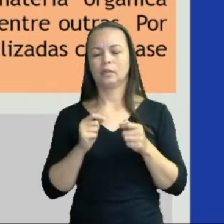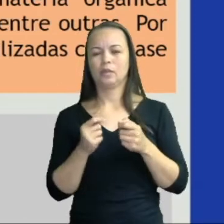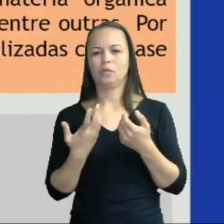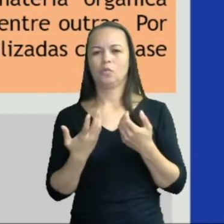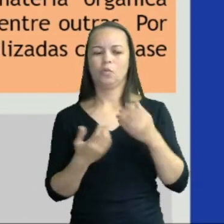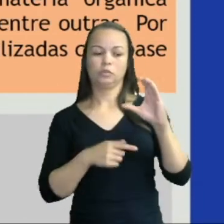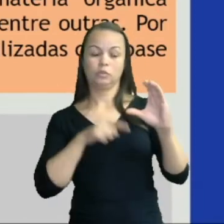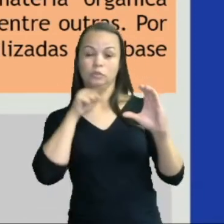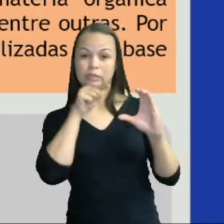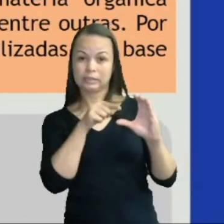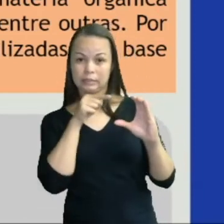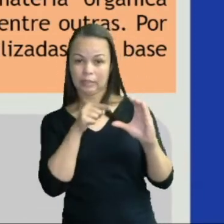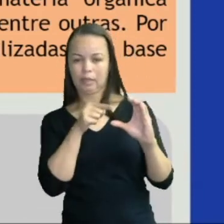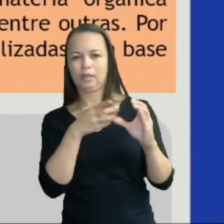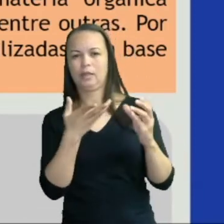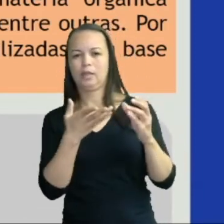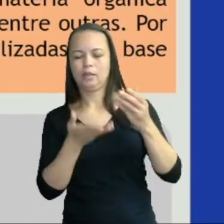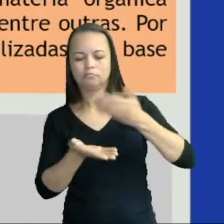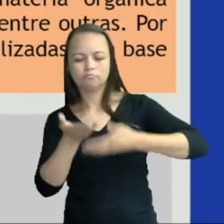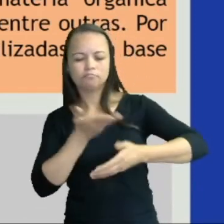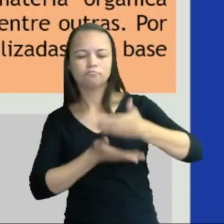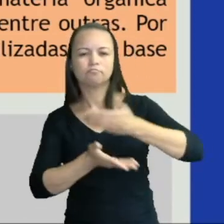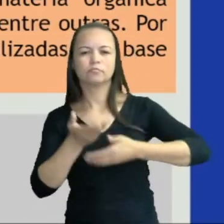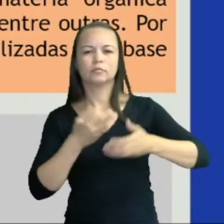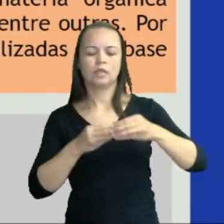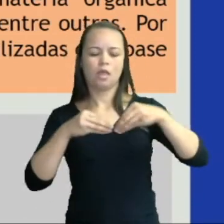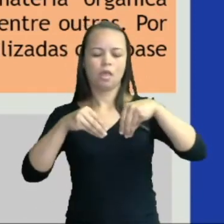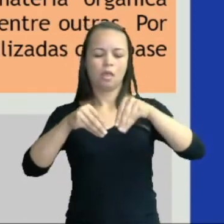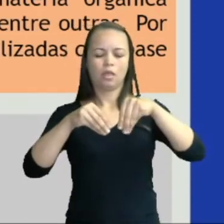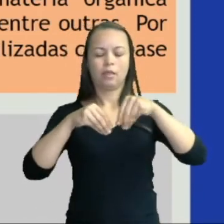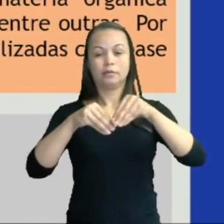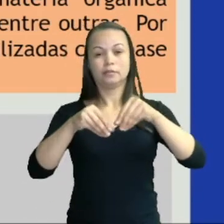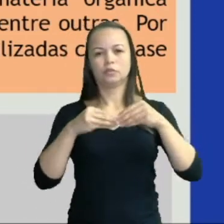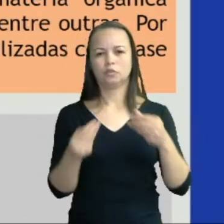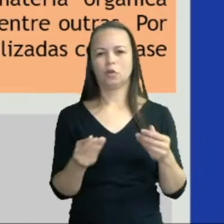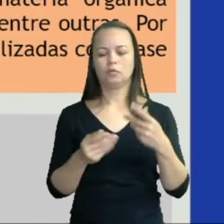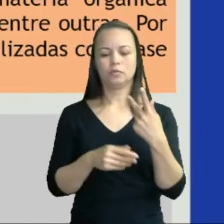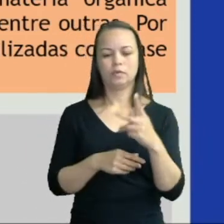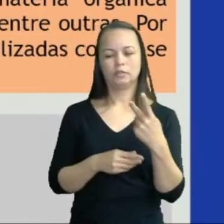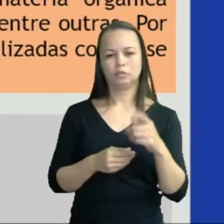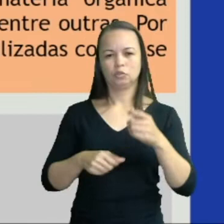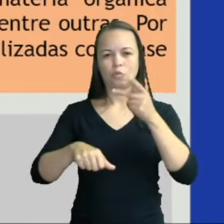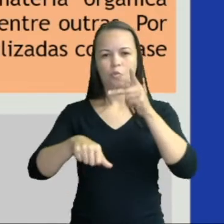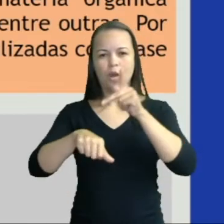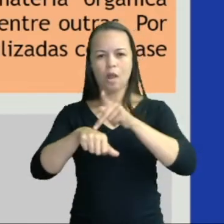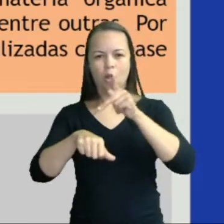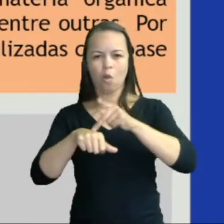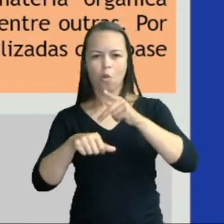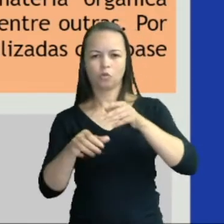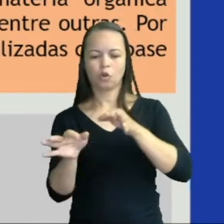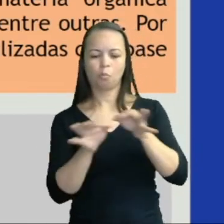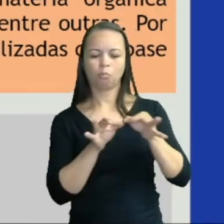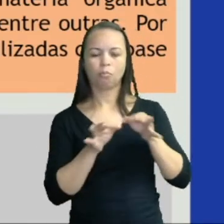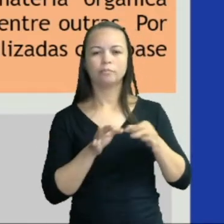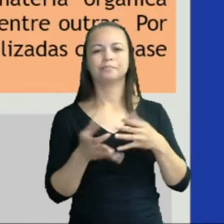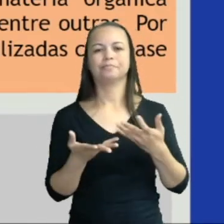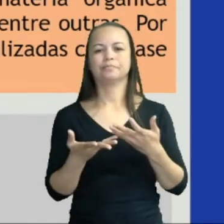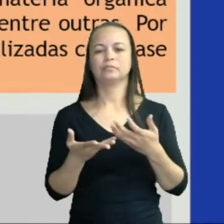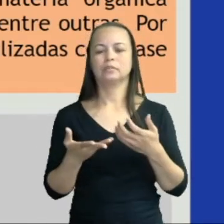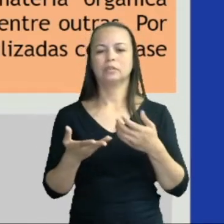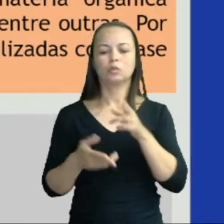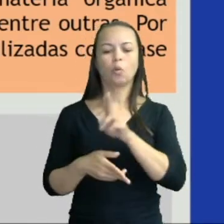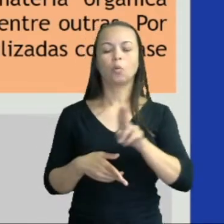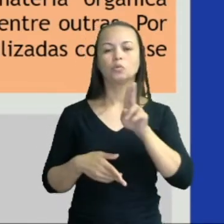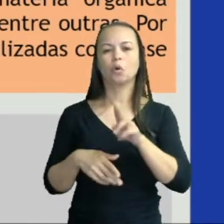C é a zona de transição entre o solo e a sua rocha formadora, sendo chamada